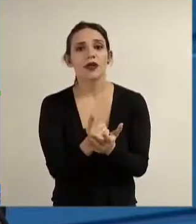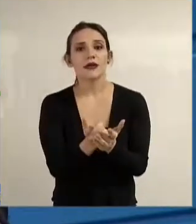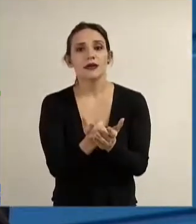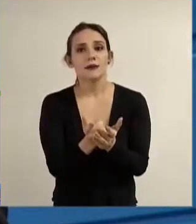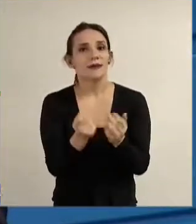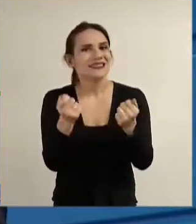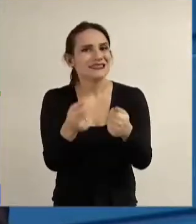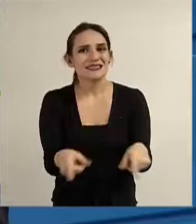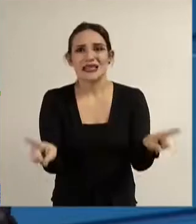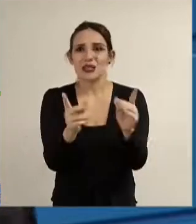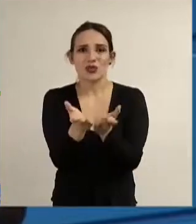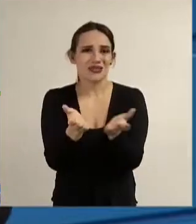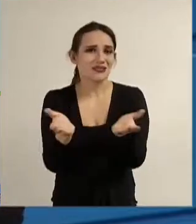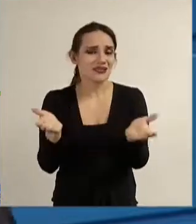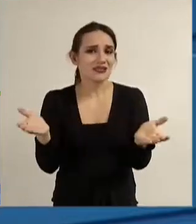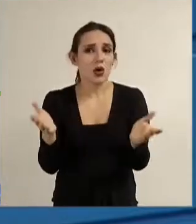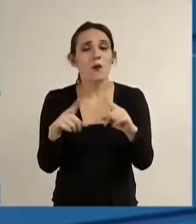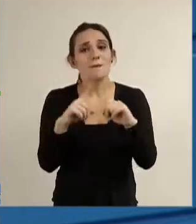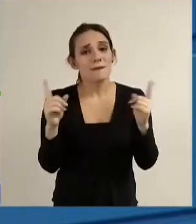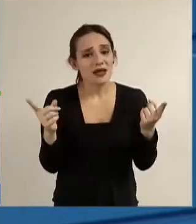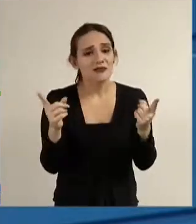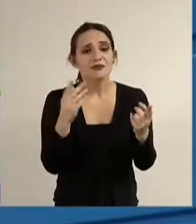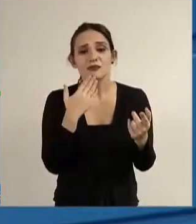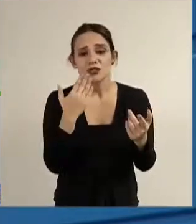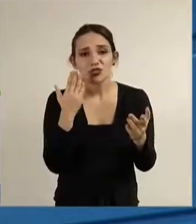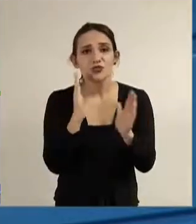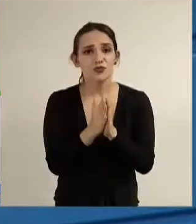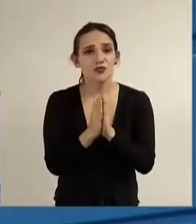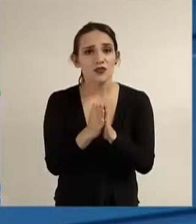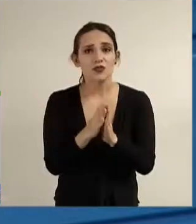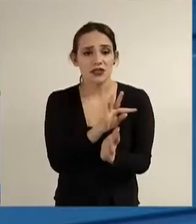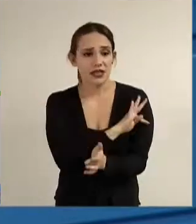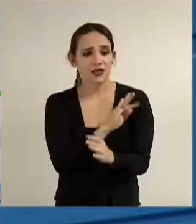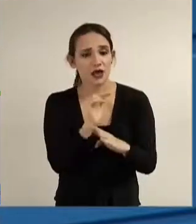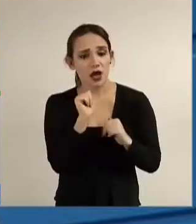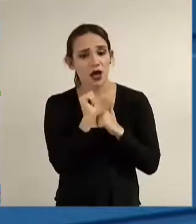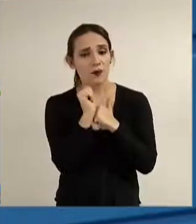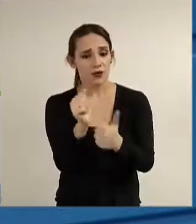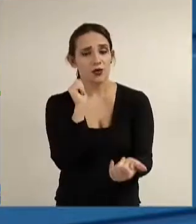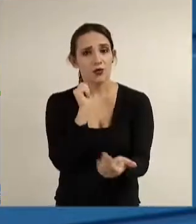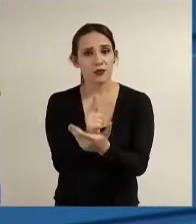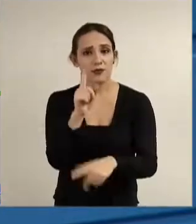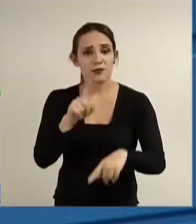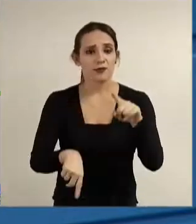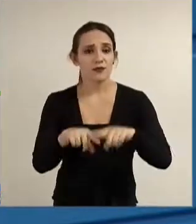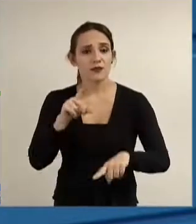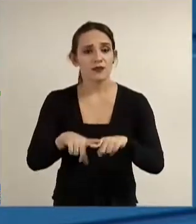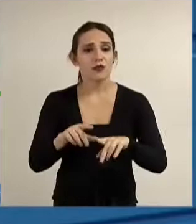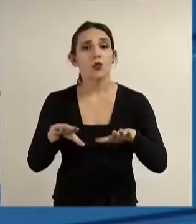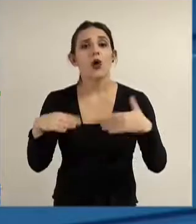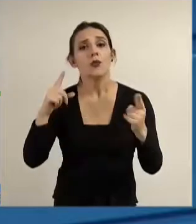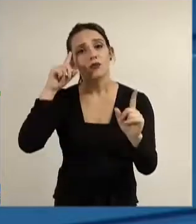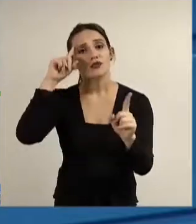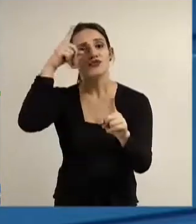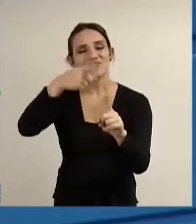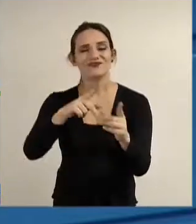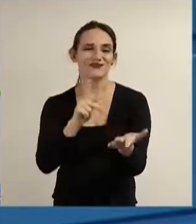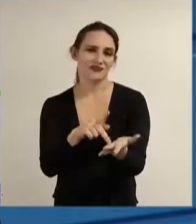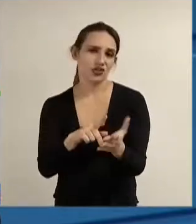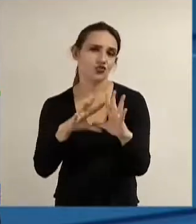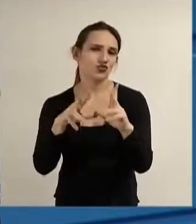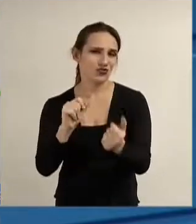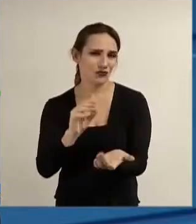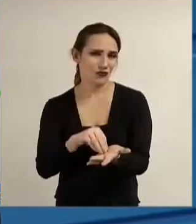licitação, sem prejuízo, obviamente, do encaminhamento técnico das licitações, mas objetivando, deputado Pedro Kemp, atender